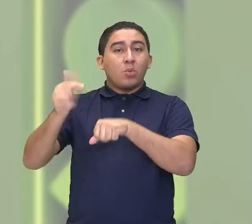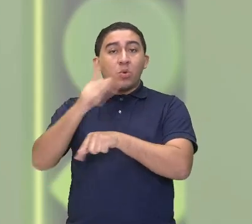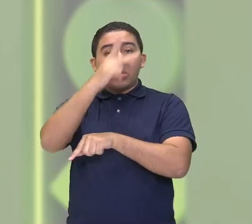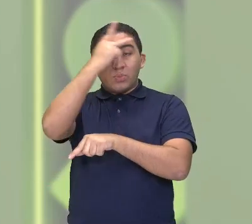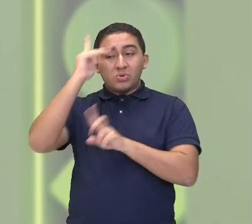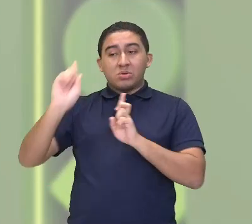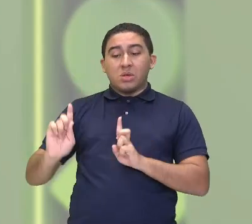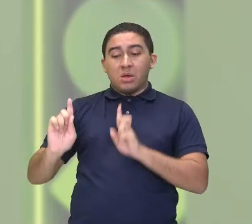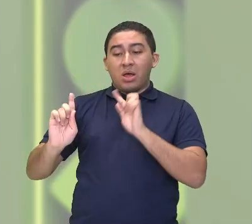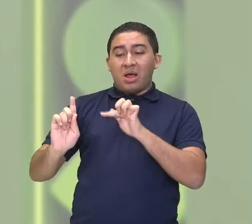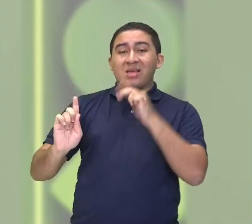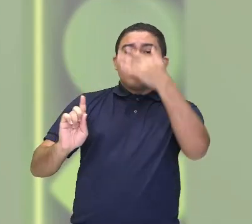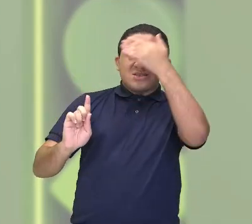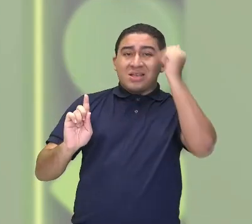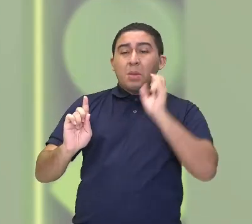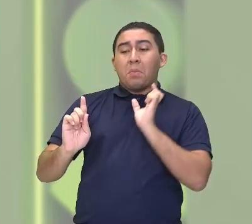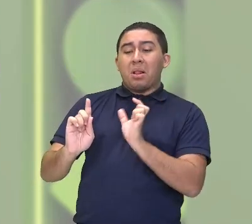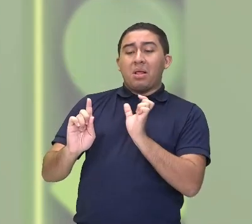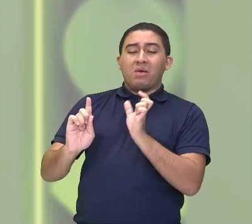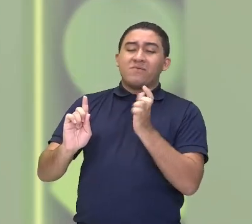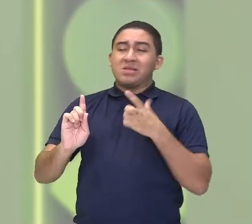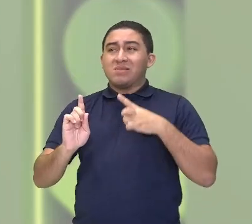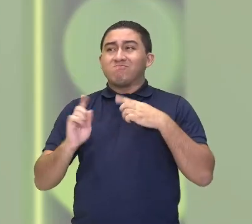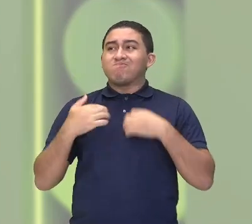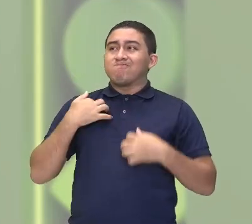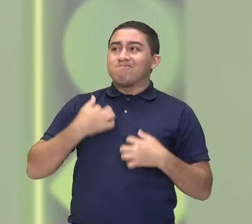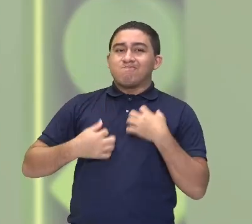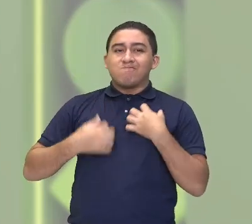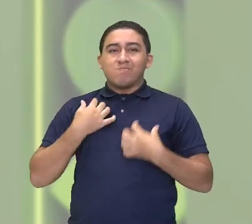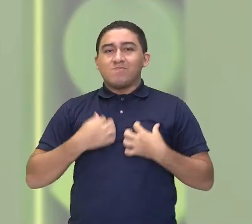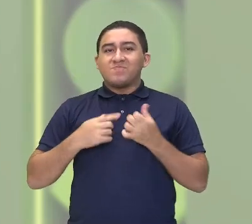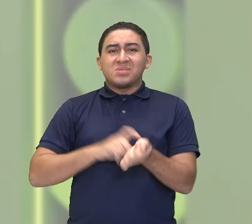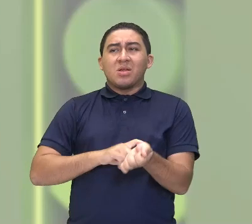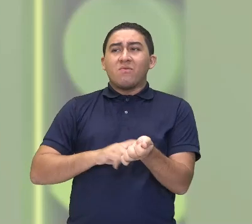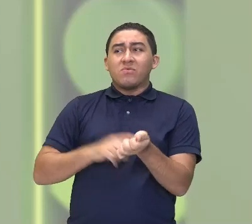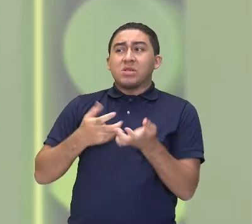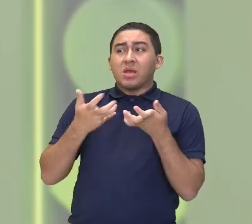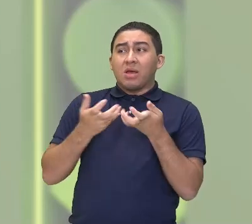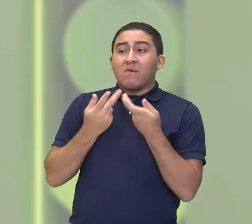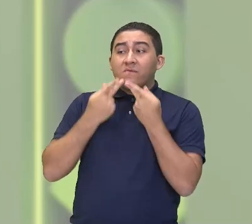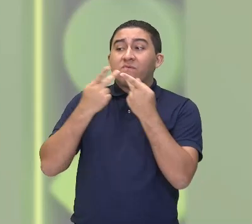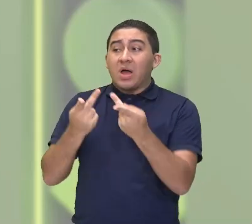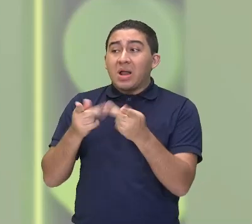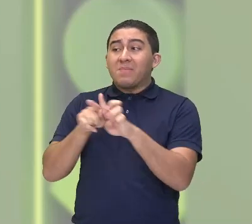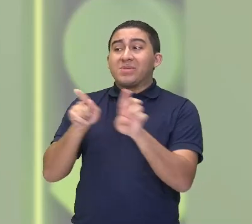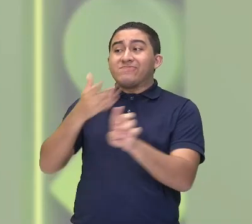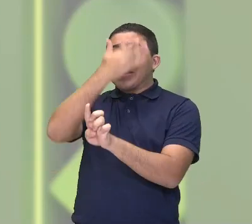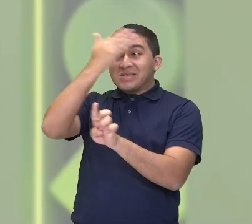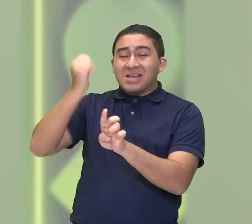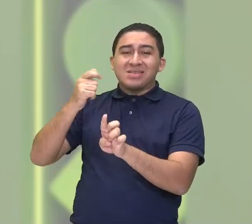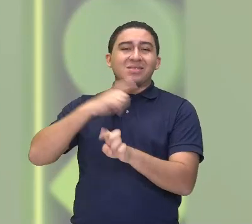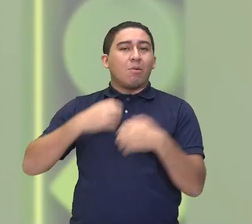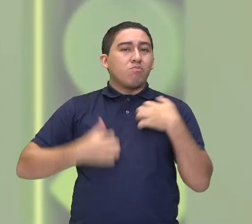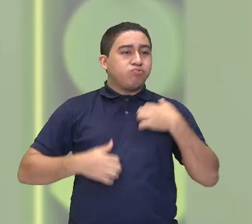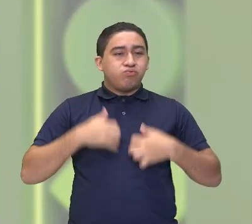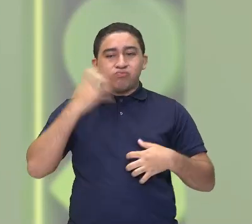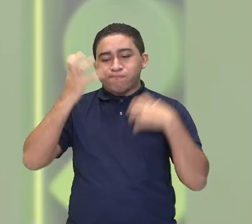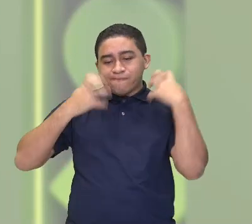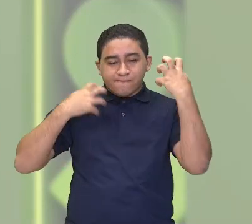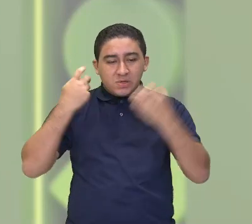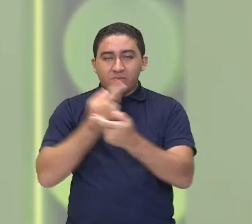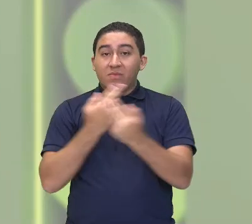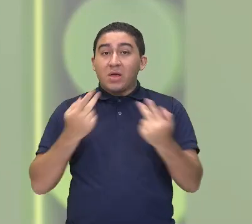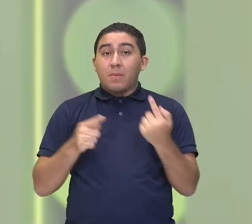ela esquece uma palavra, né? Ela fica ali nervosa querendo falar e acaba ficando irritada e estressada, né? Justamente